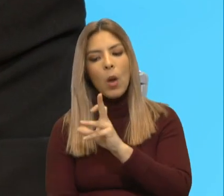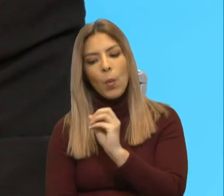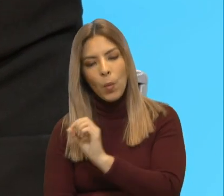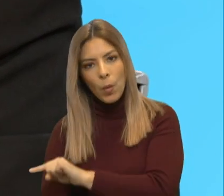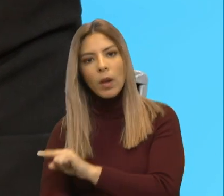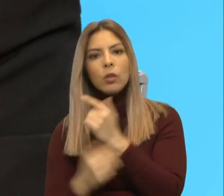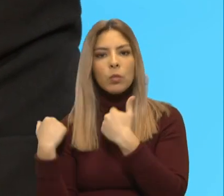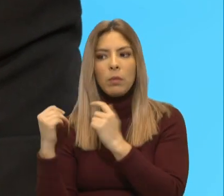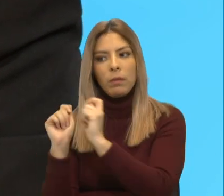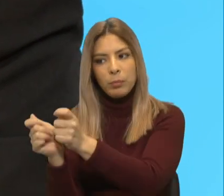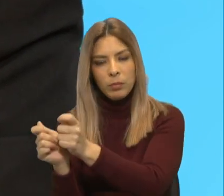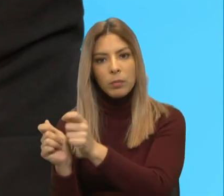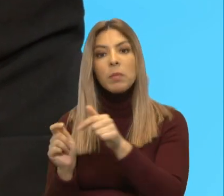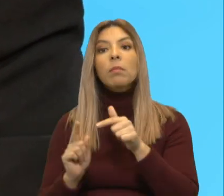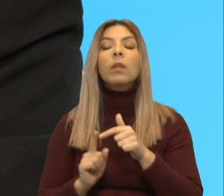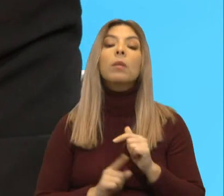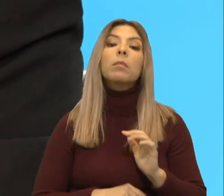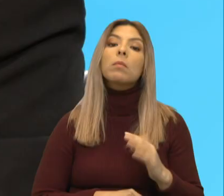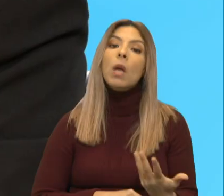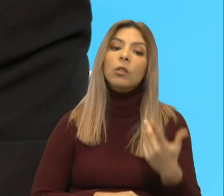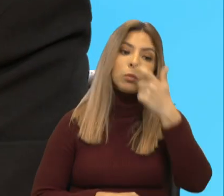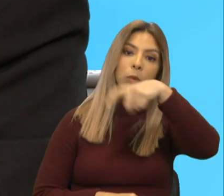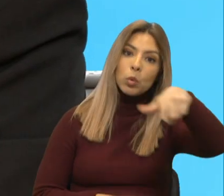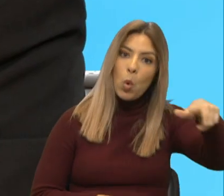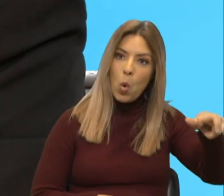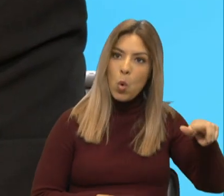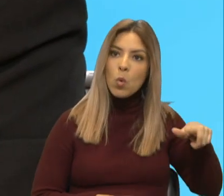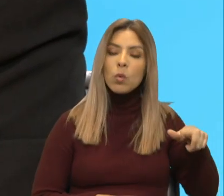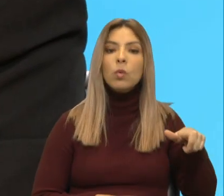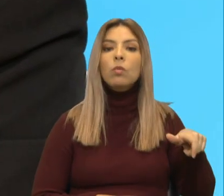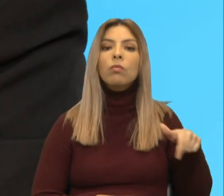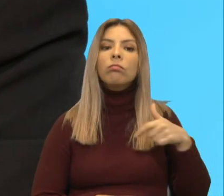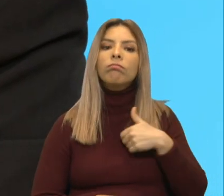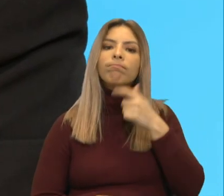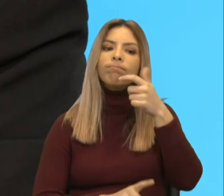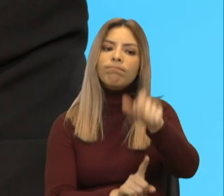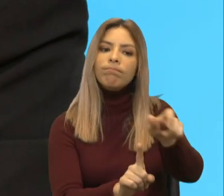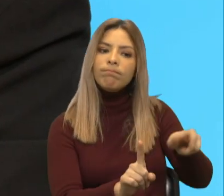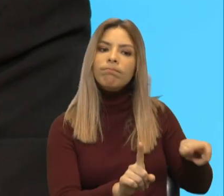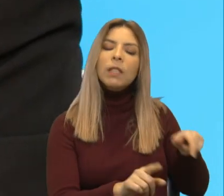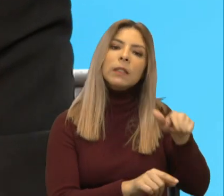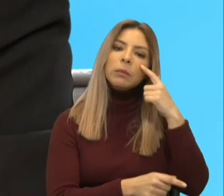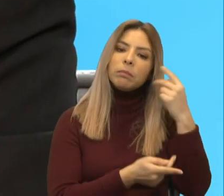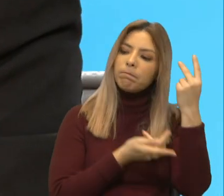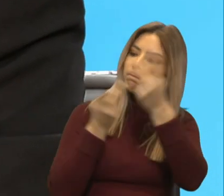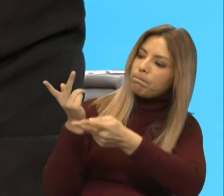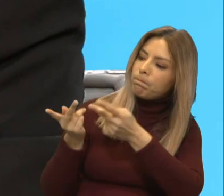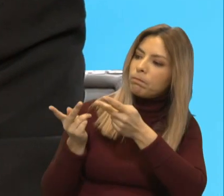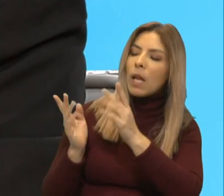E também, sem dúvida, que as pessoas veem nas instituições da Igreja Católica uma